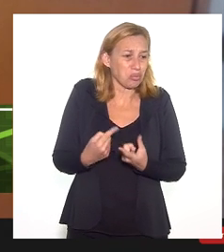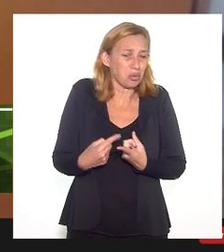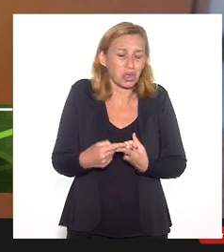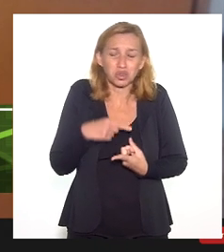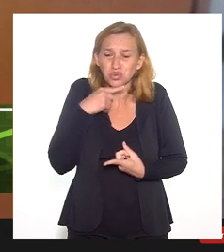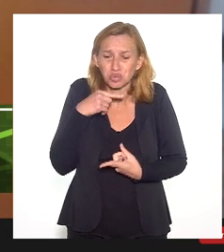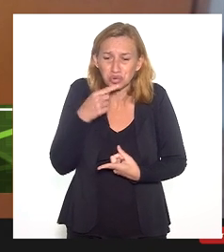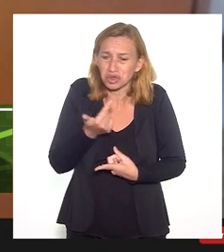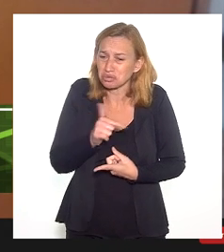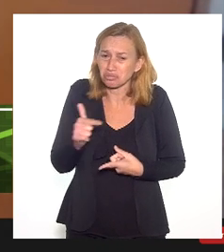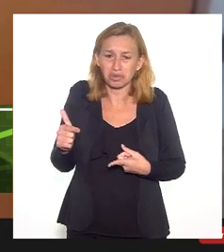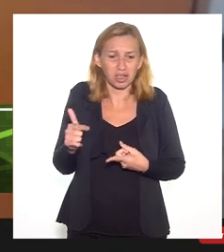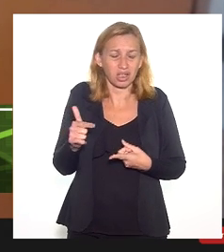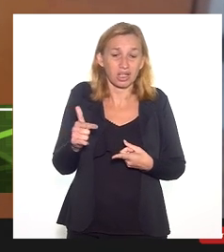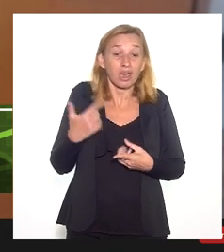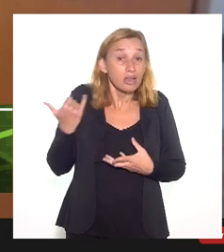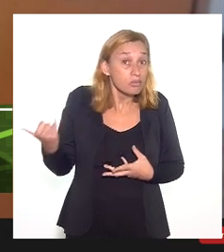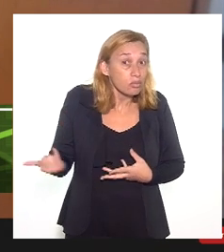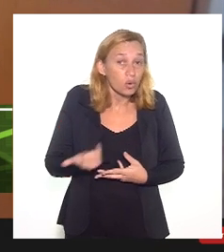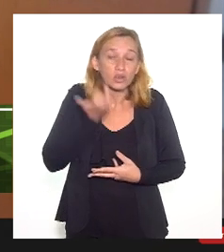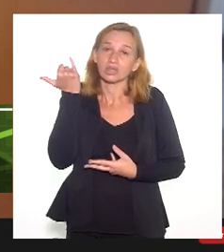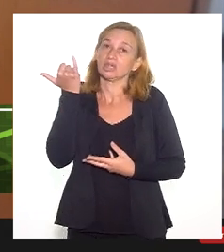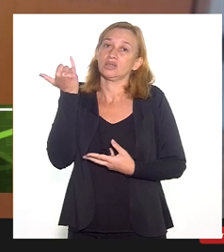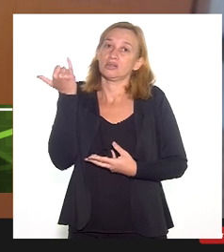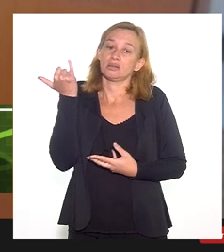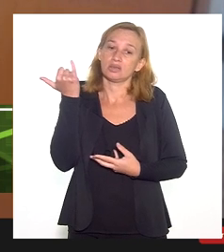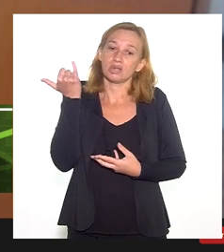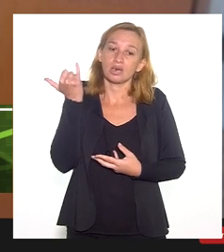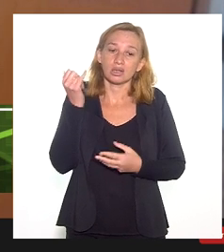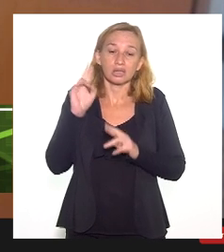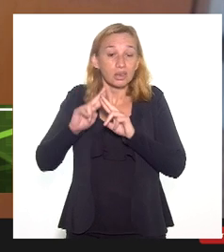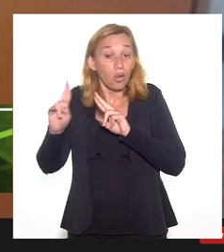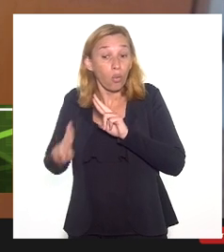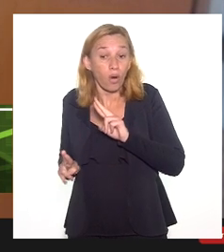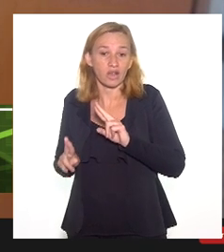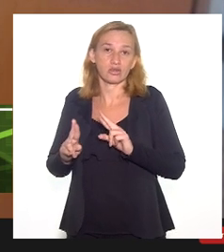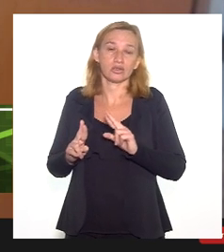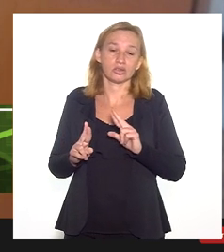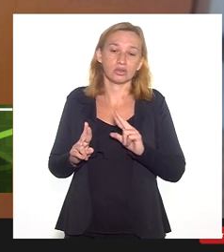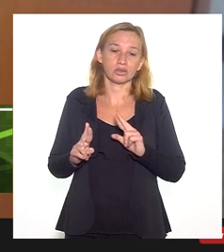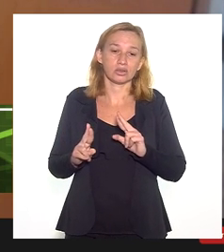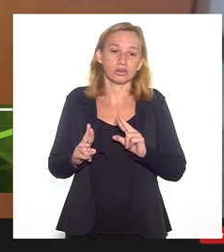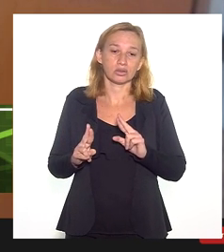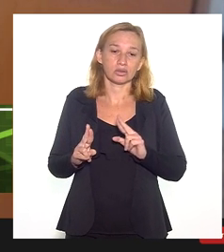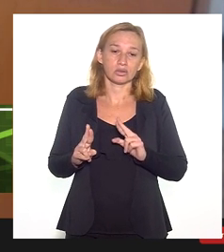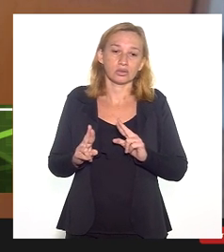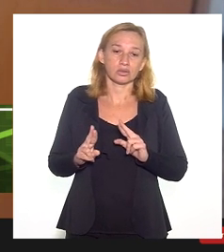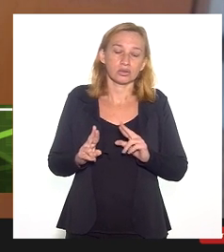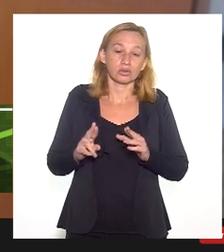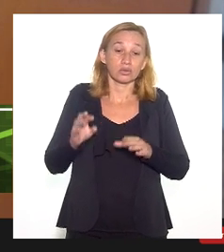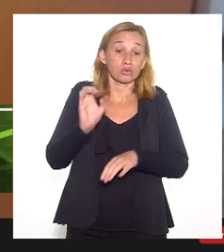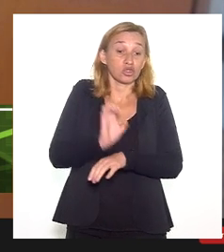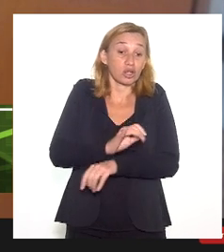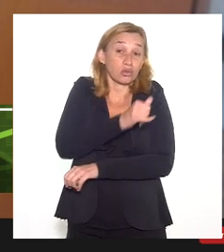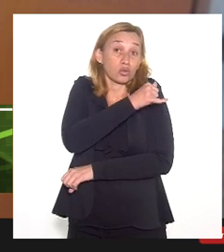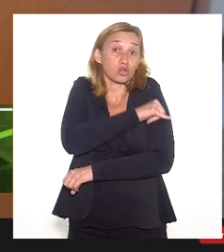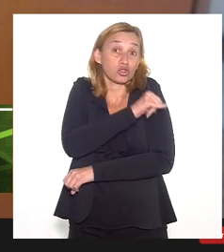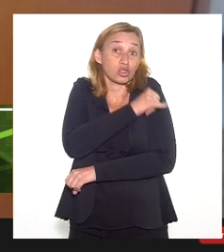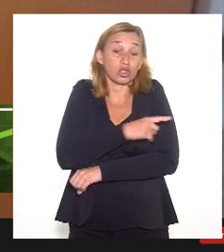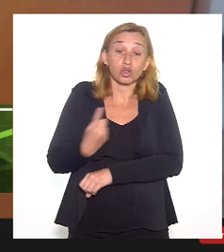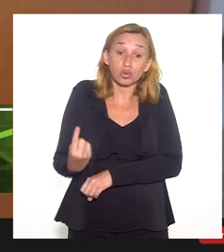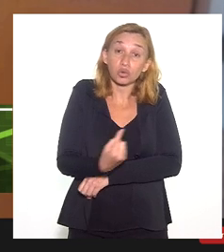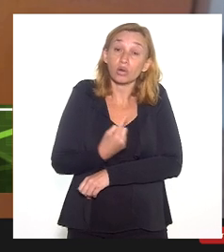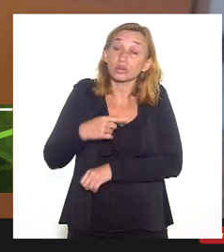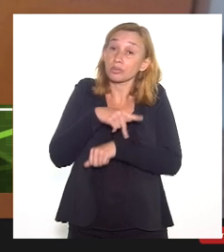dúvida sobre a importância da UERJ no cenário do Estado do Rio de Janeiro e do nosso